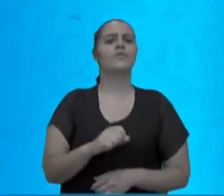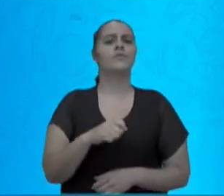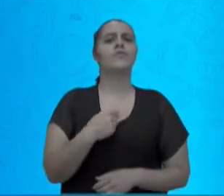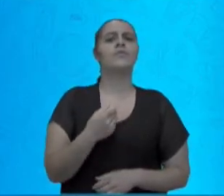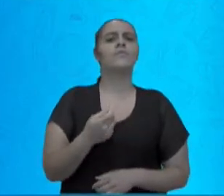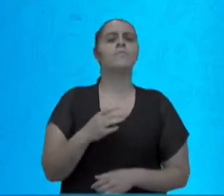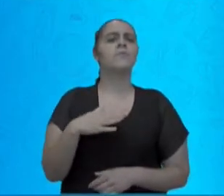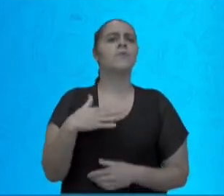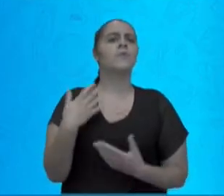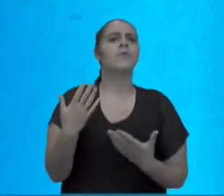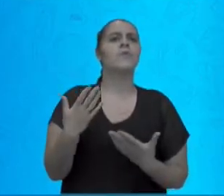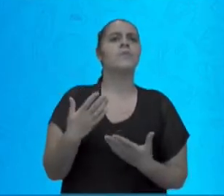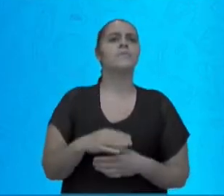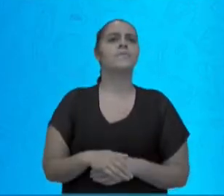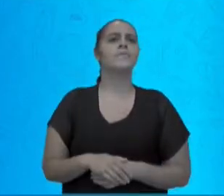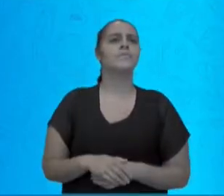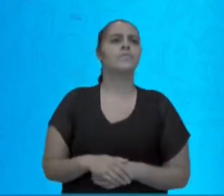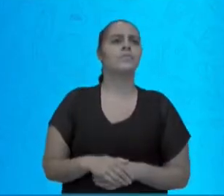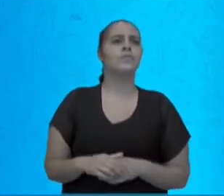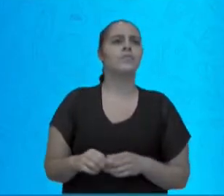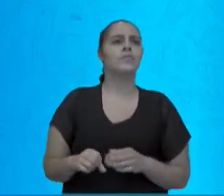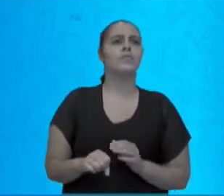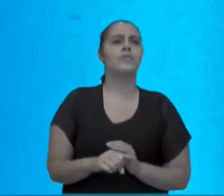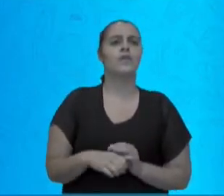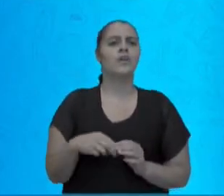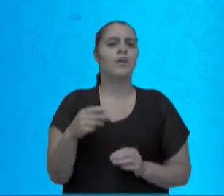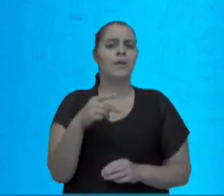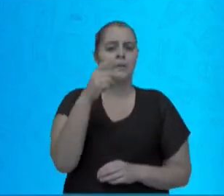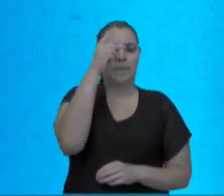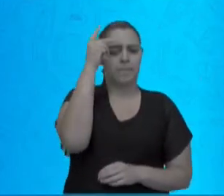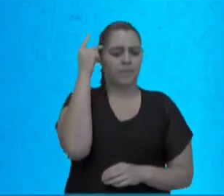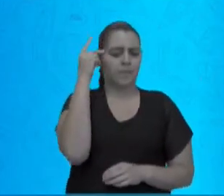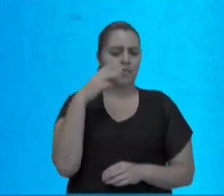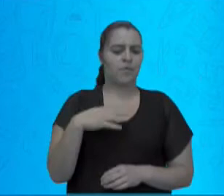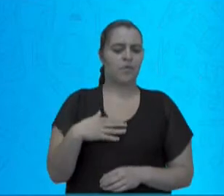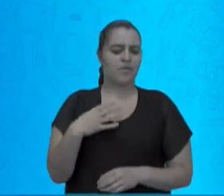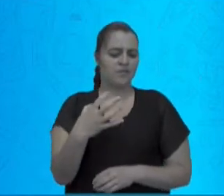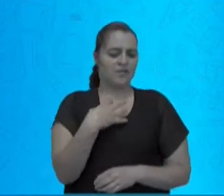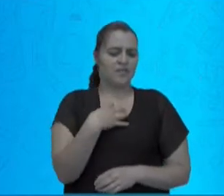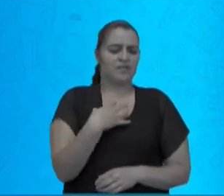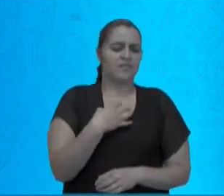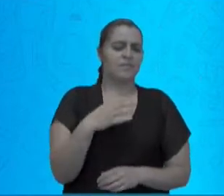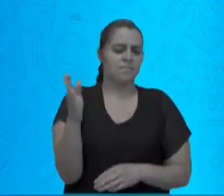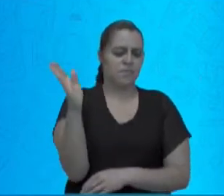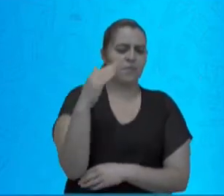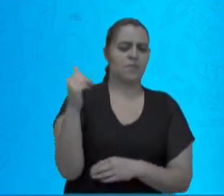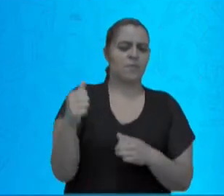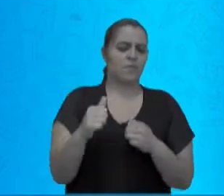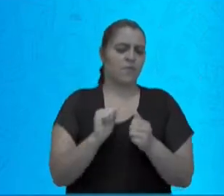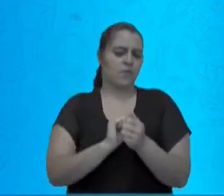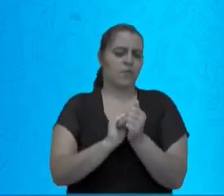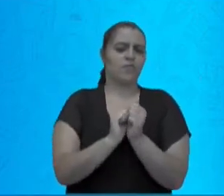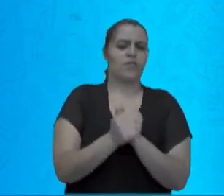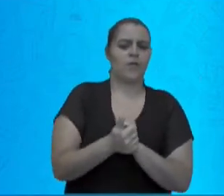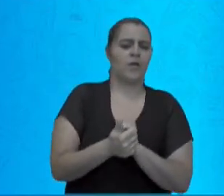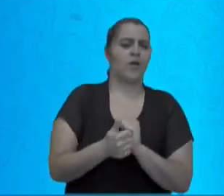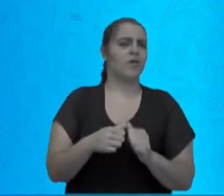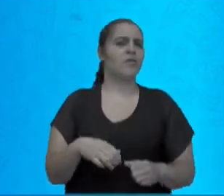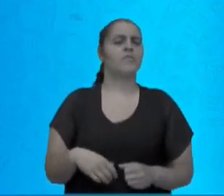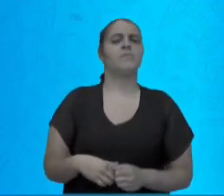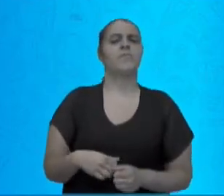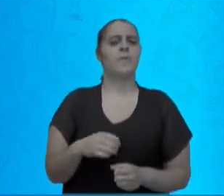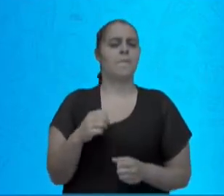é importante, porque tem gente que valoriza muito a bandeira do seu time. Pode estar